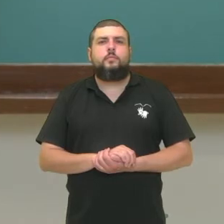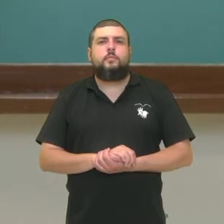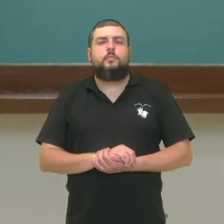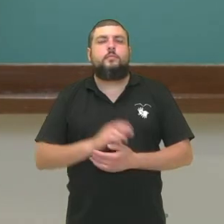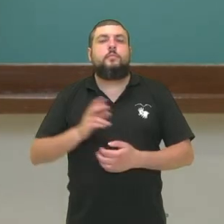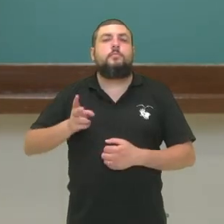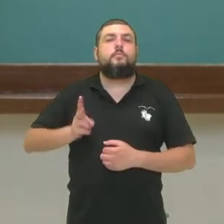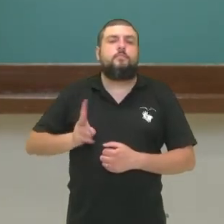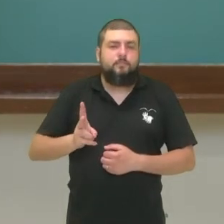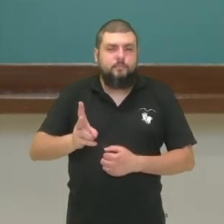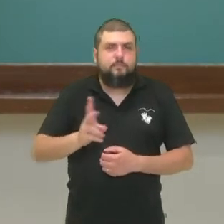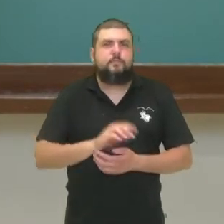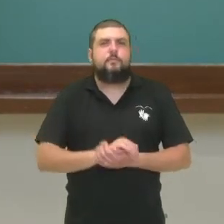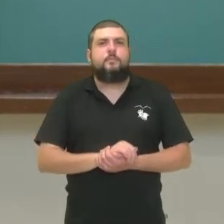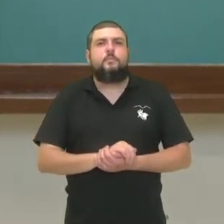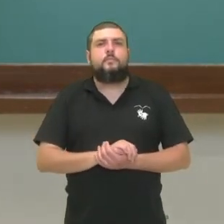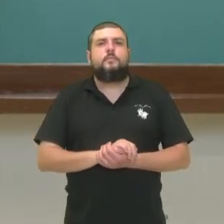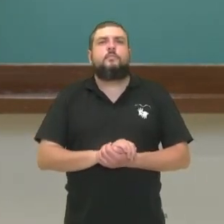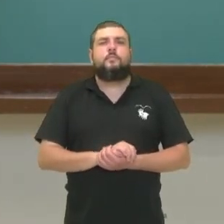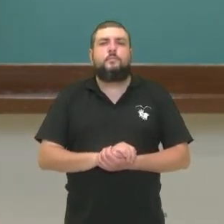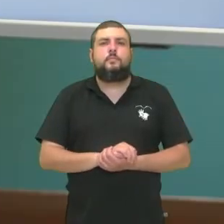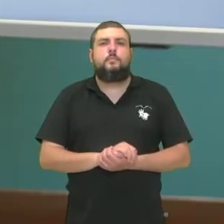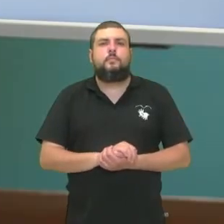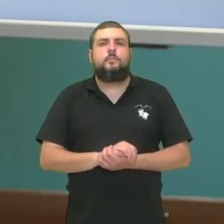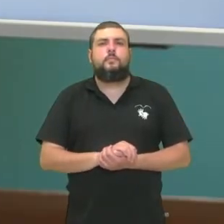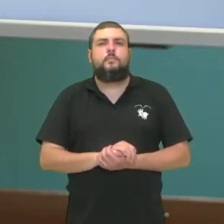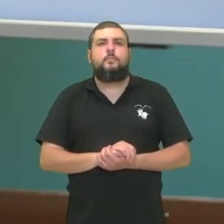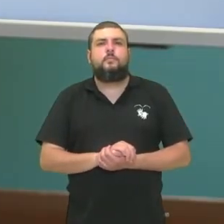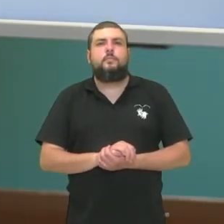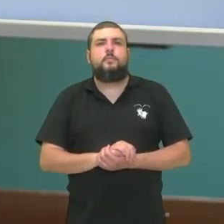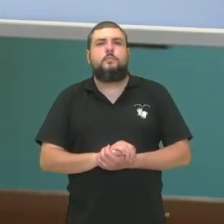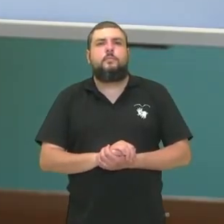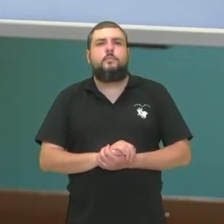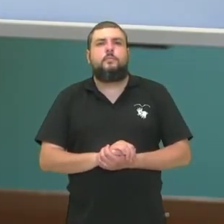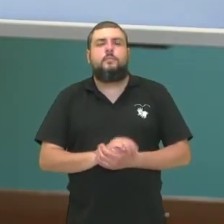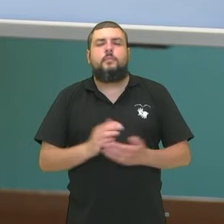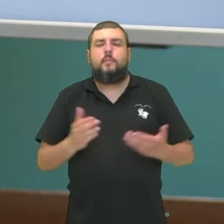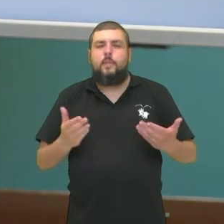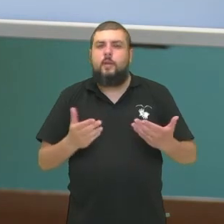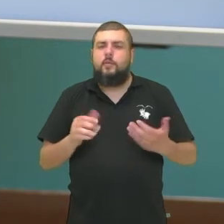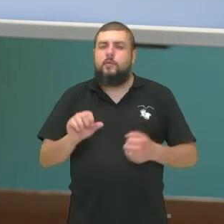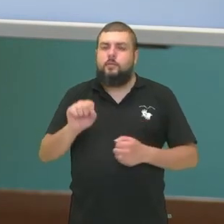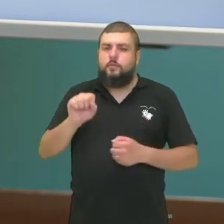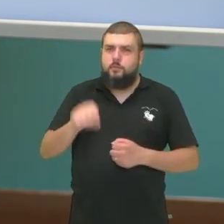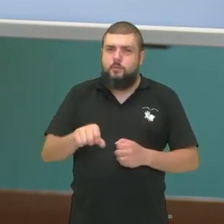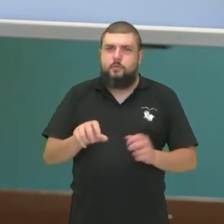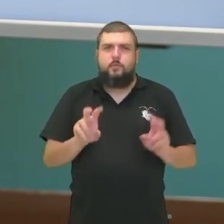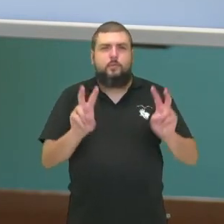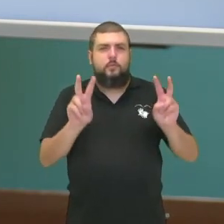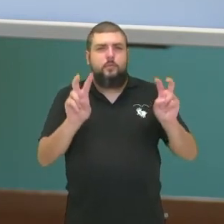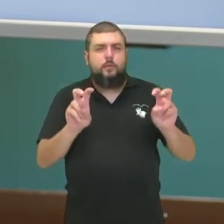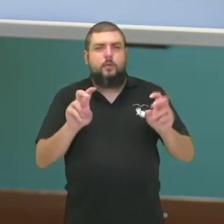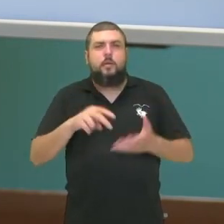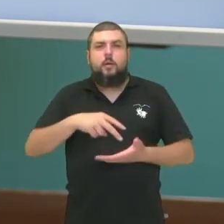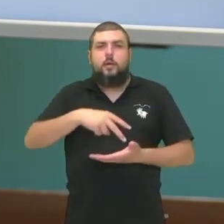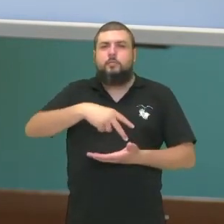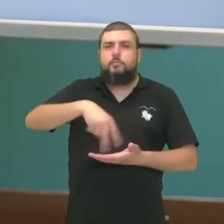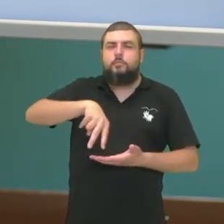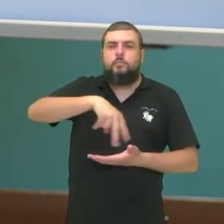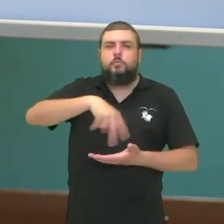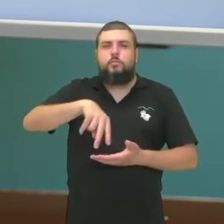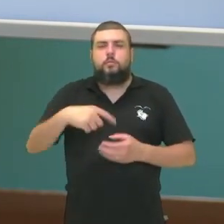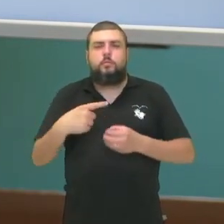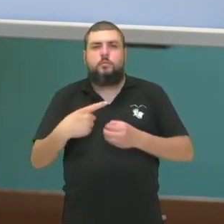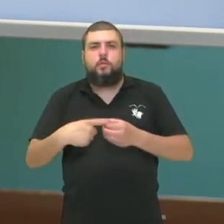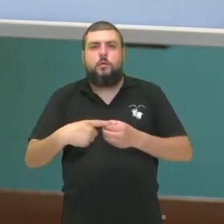Continuando então, pessoal, vamos em frente. Agora sim, vamos falar da dança urbana ou do street dance. Você